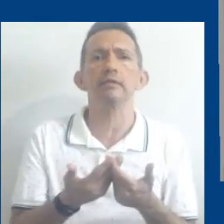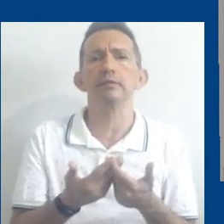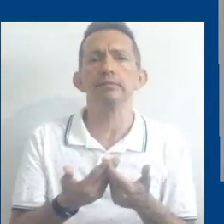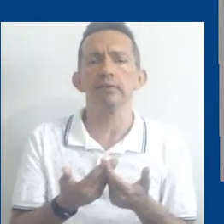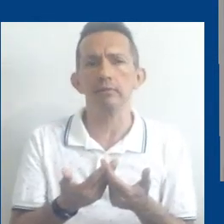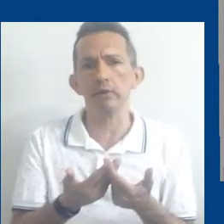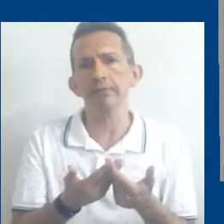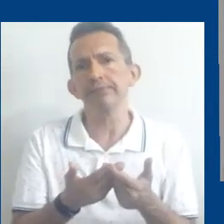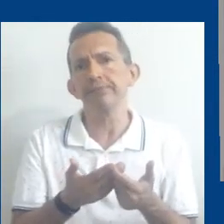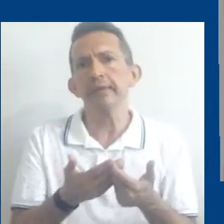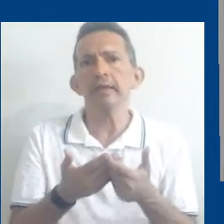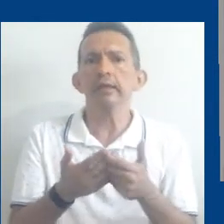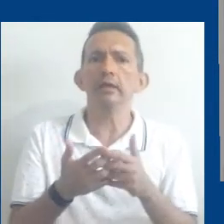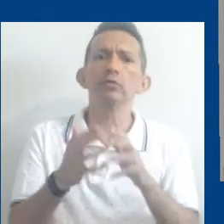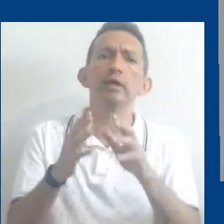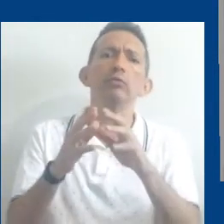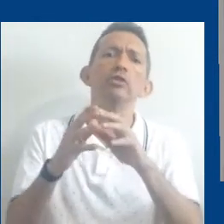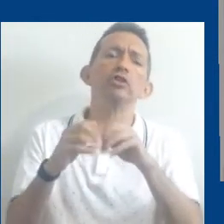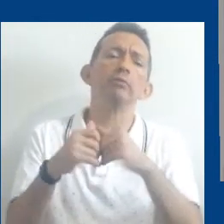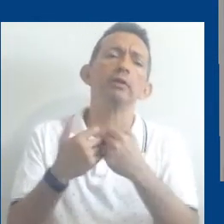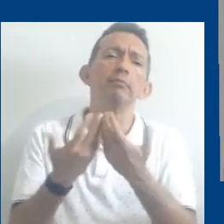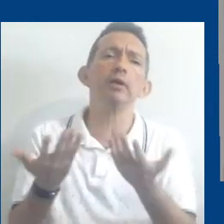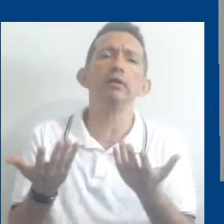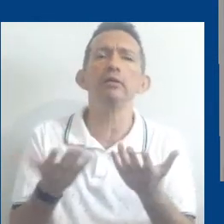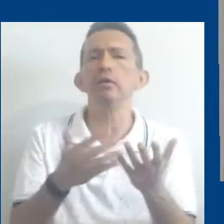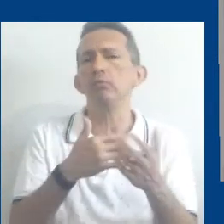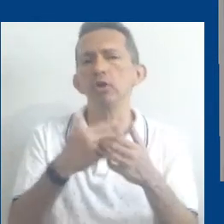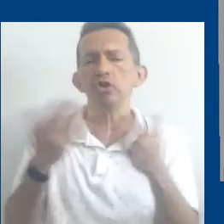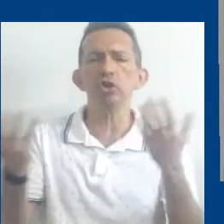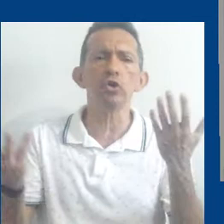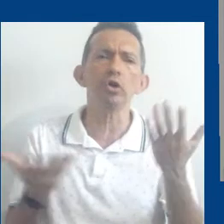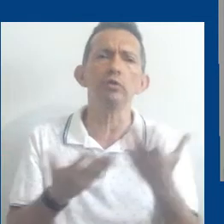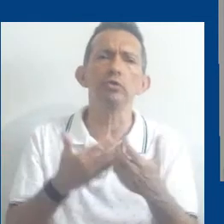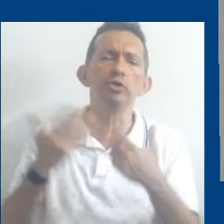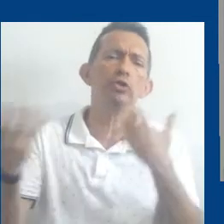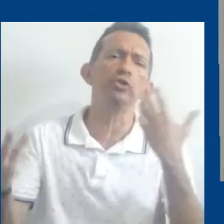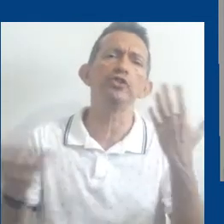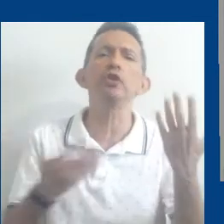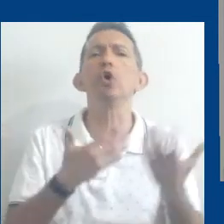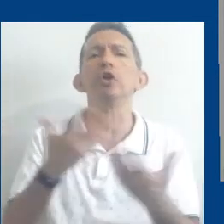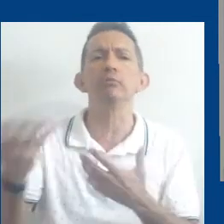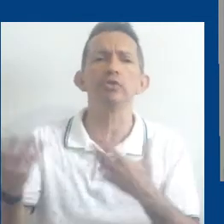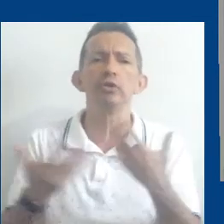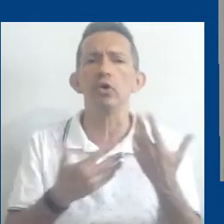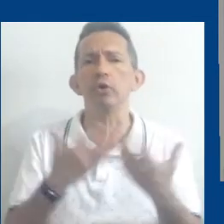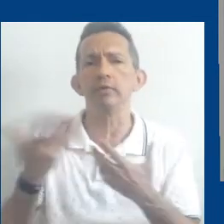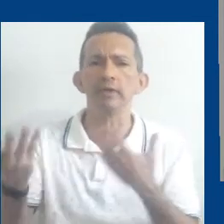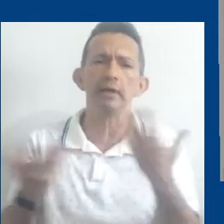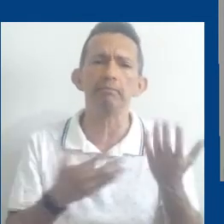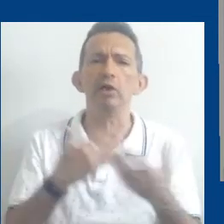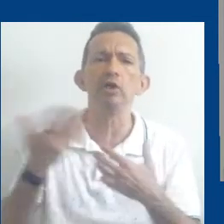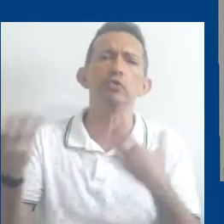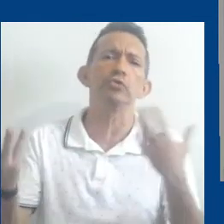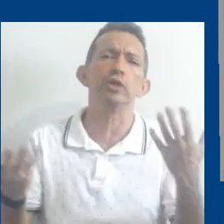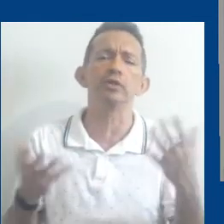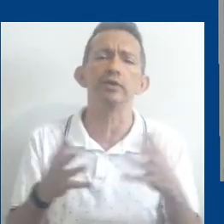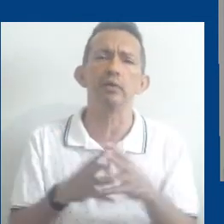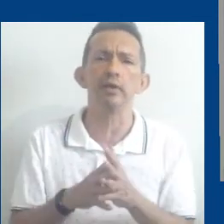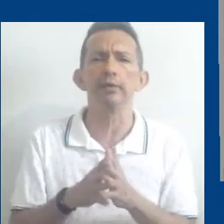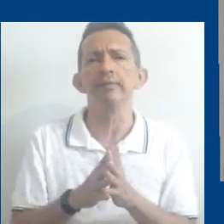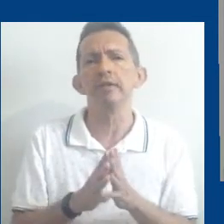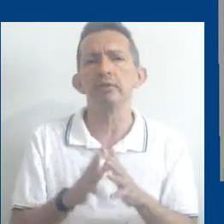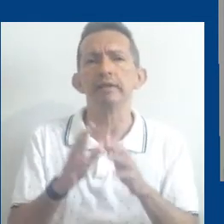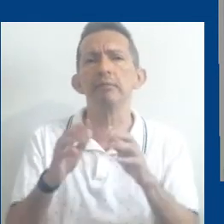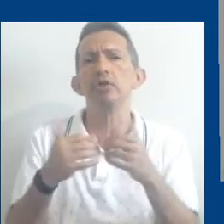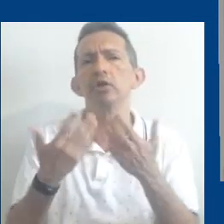plantas, tá bom? E tu tem o que se chama também, tem um monte de sinônimos, de nomes, né? Apelidos que eles